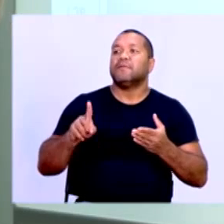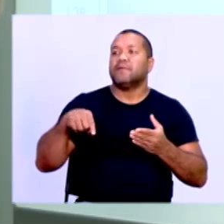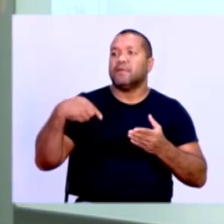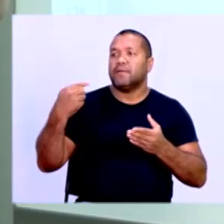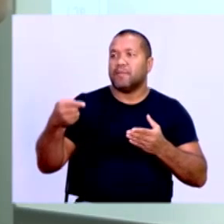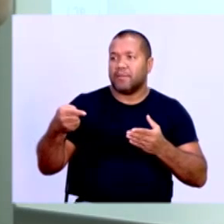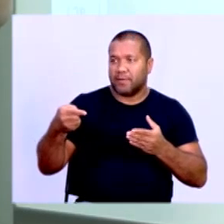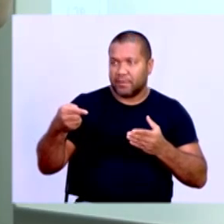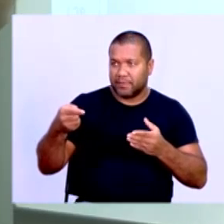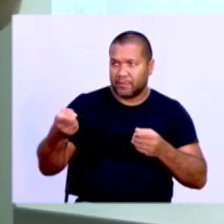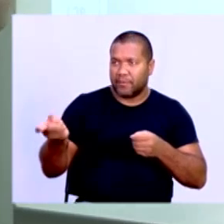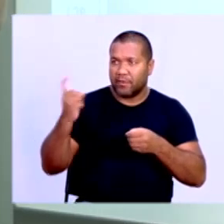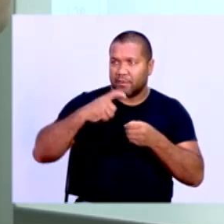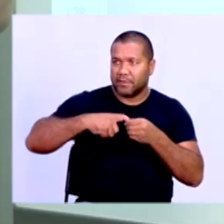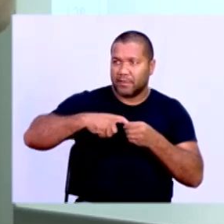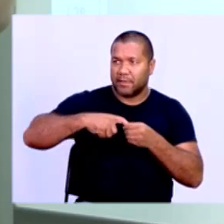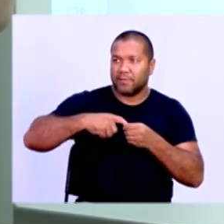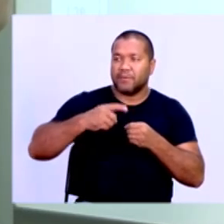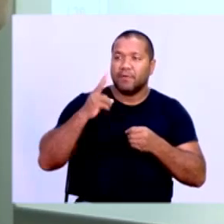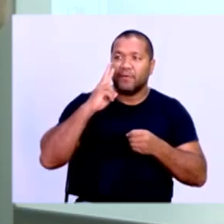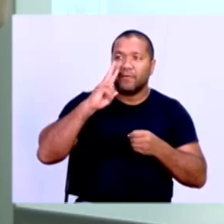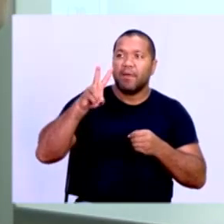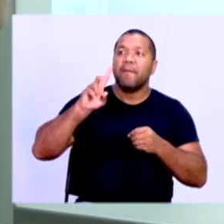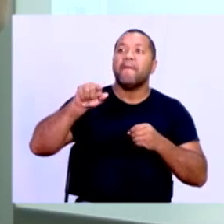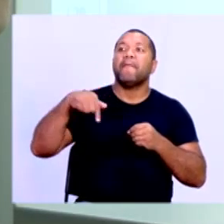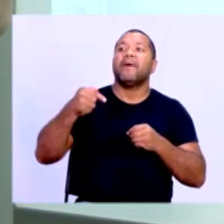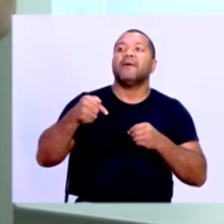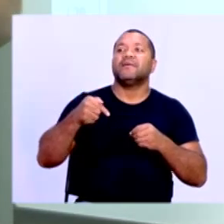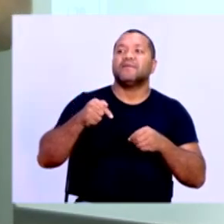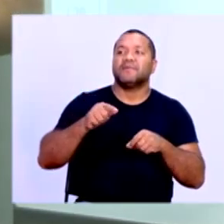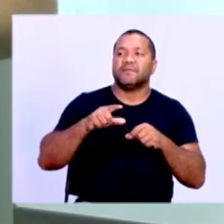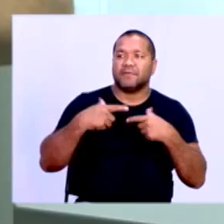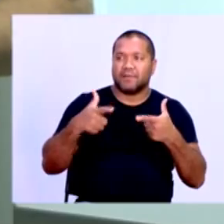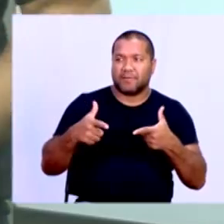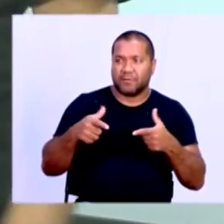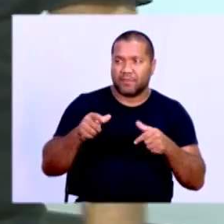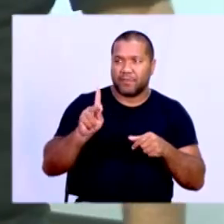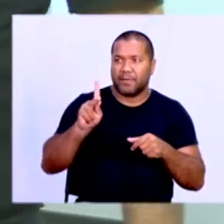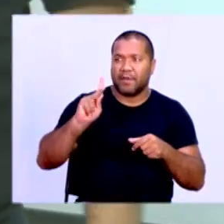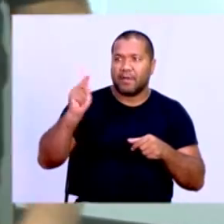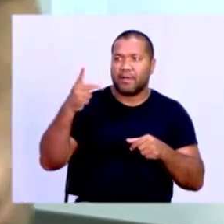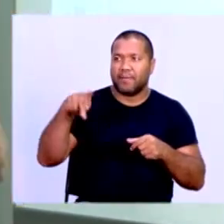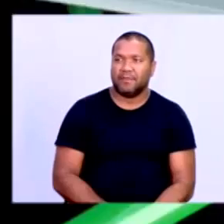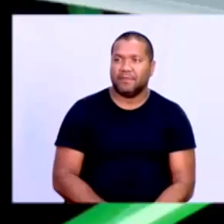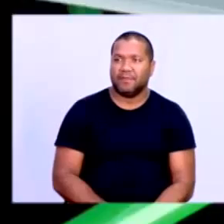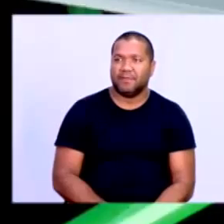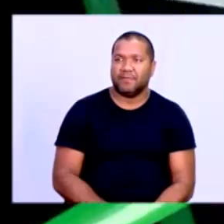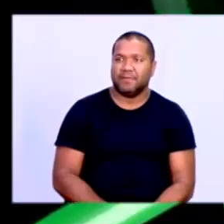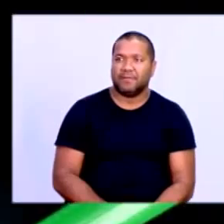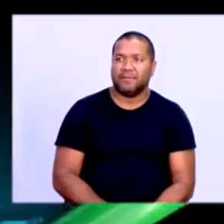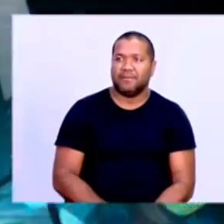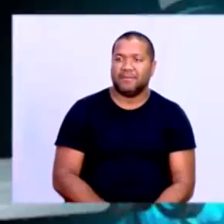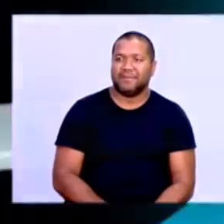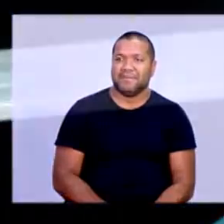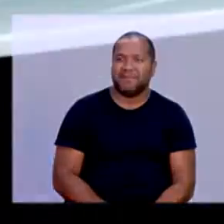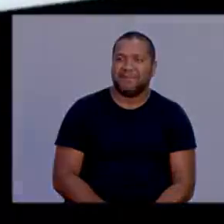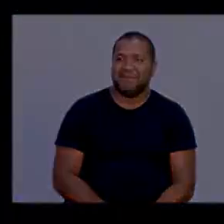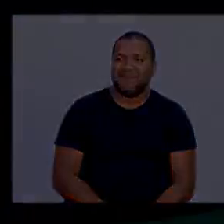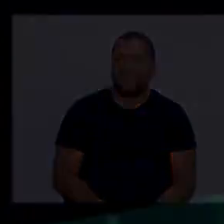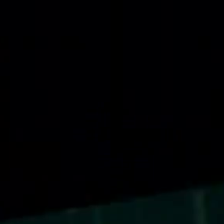gente vai ver mais recursos do PHP aqui no nosso slide. Obrigado.